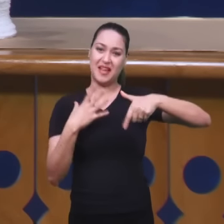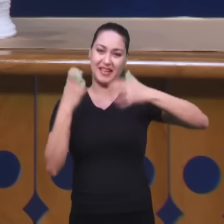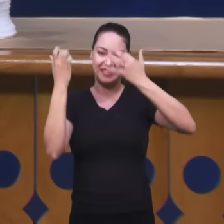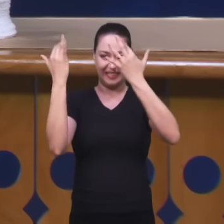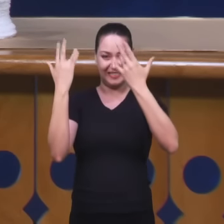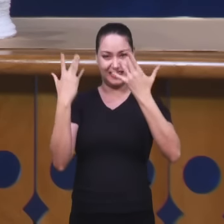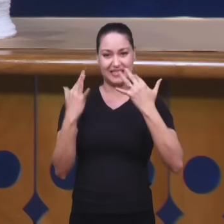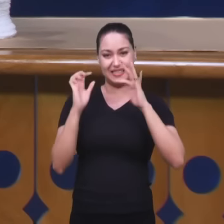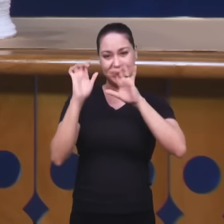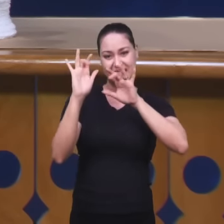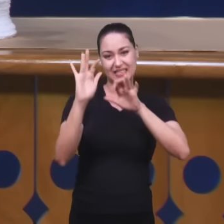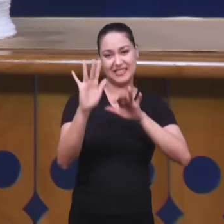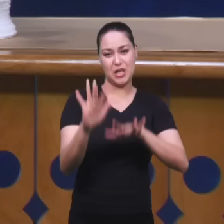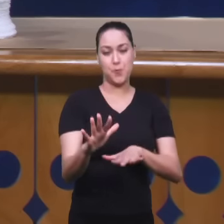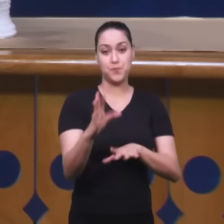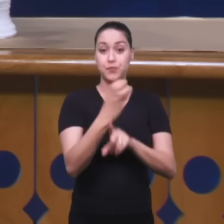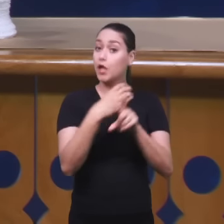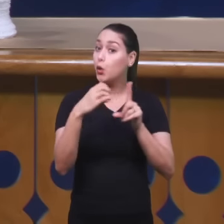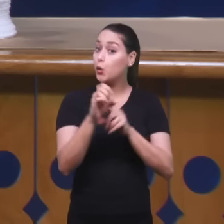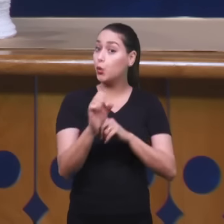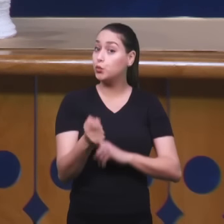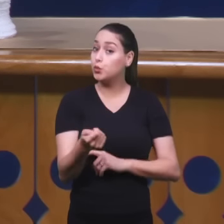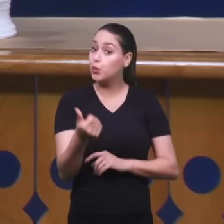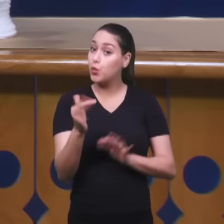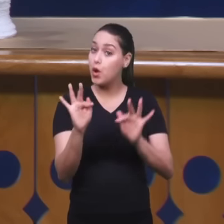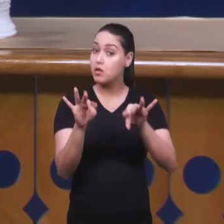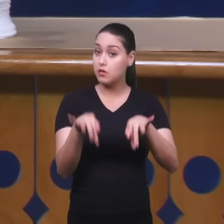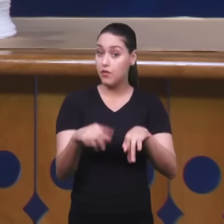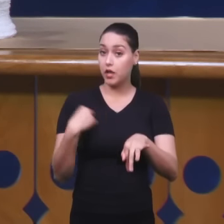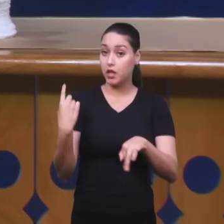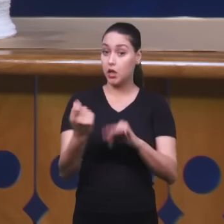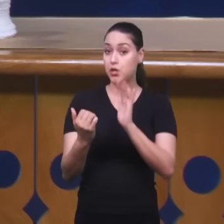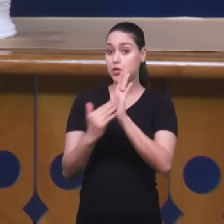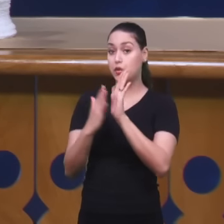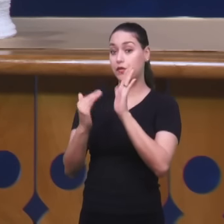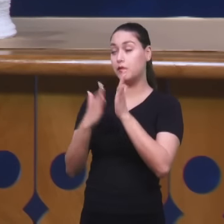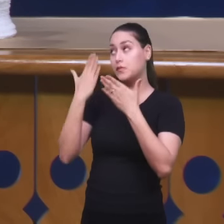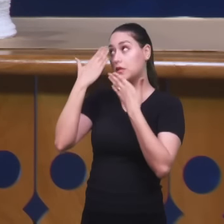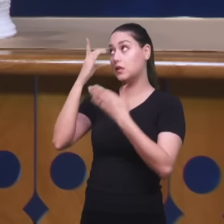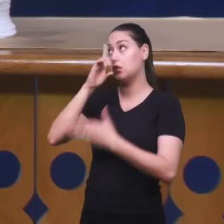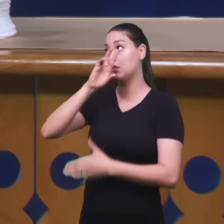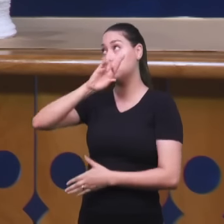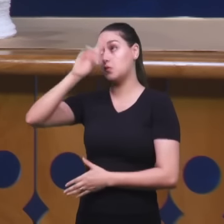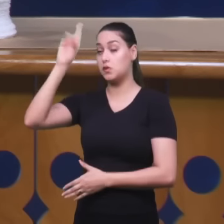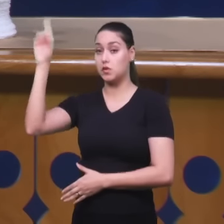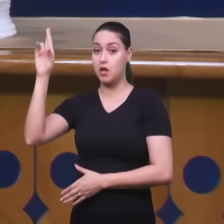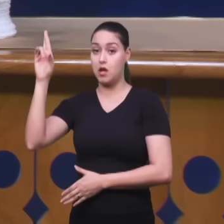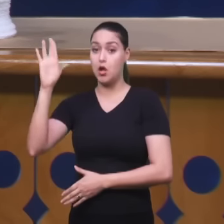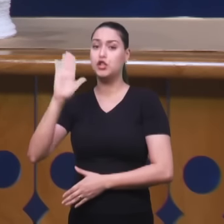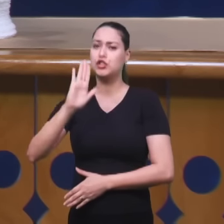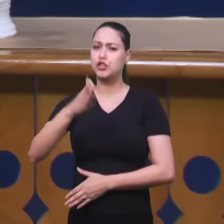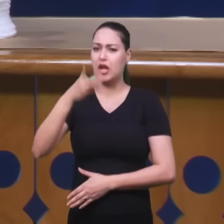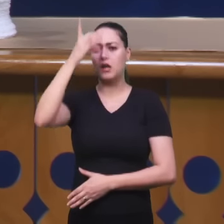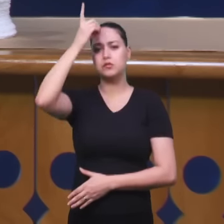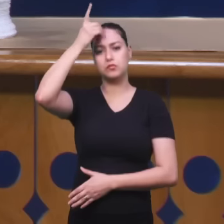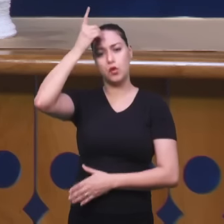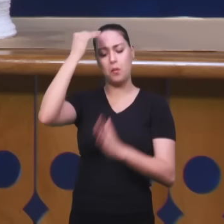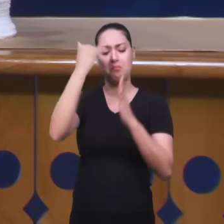queridos Este culto Está se encerrando E nós louvamos Ao Senhor Ouvimos os dons espirituais